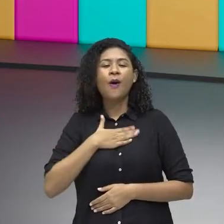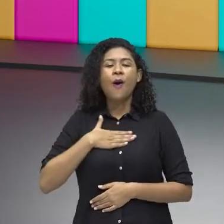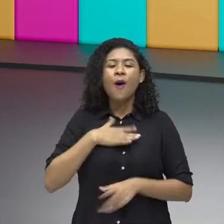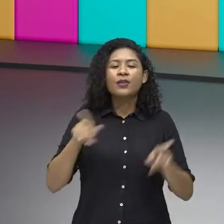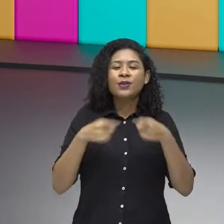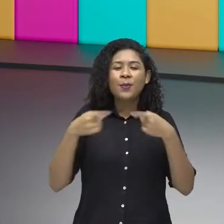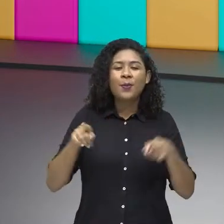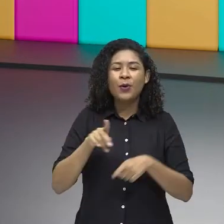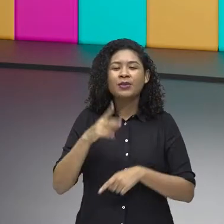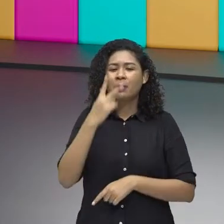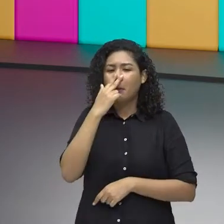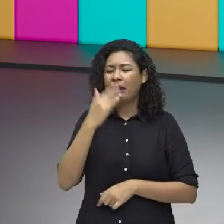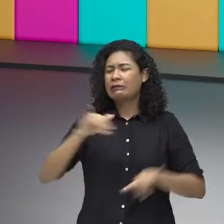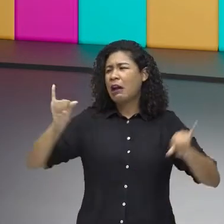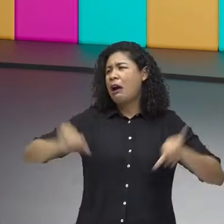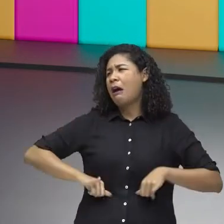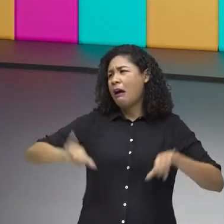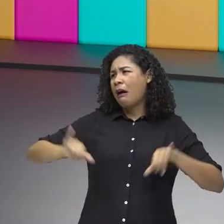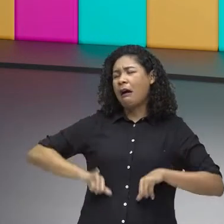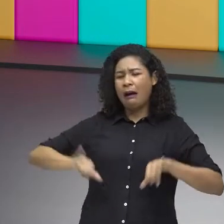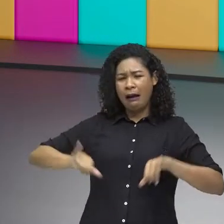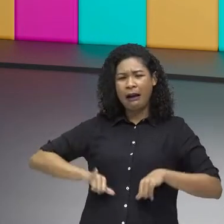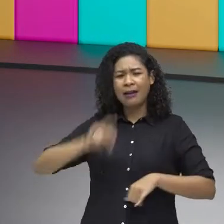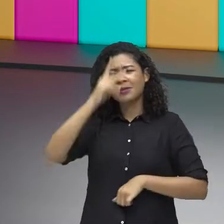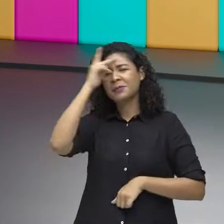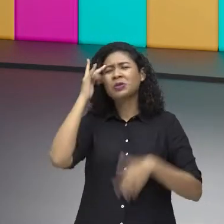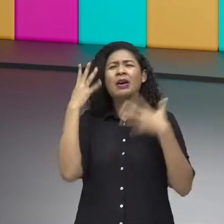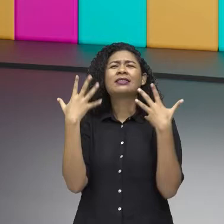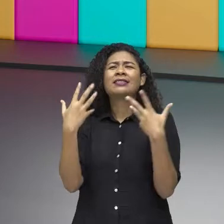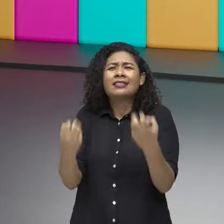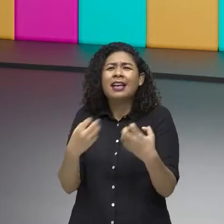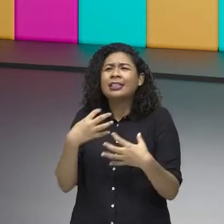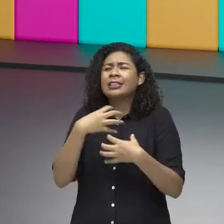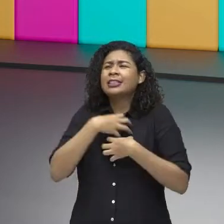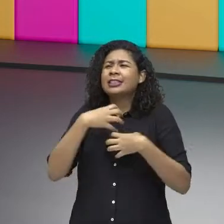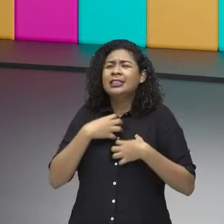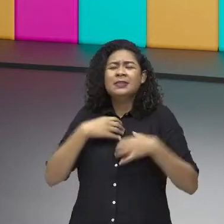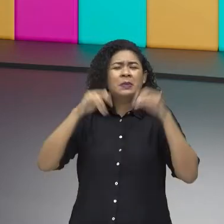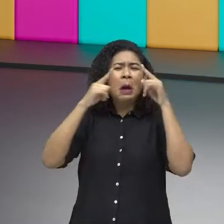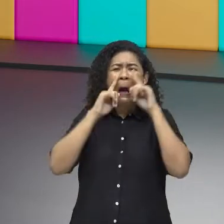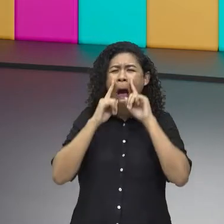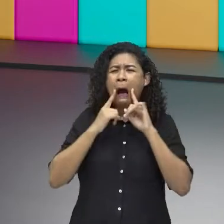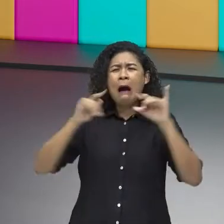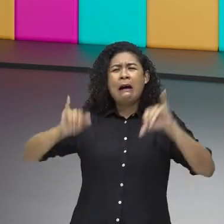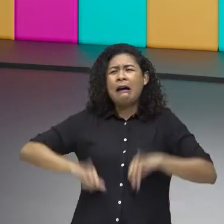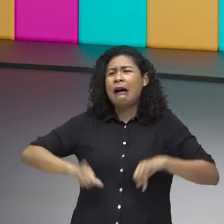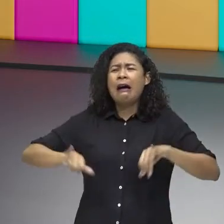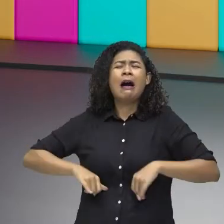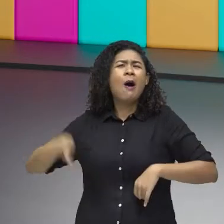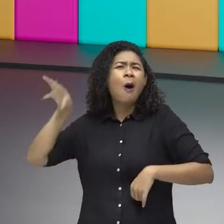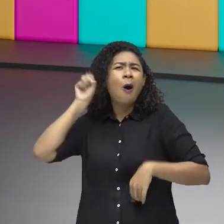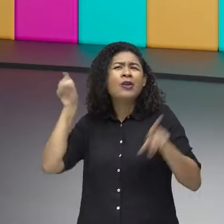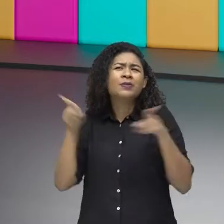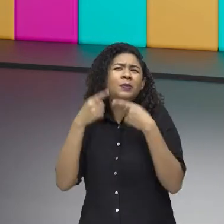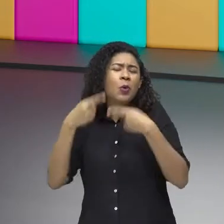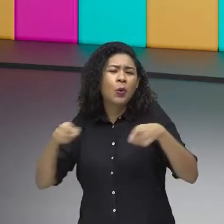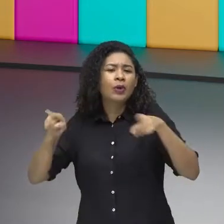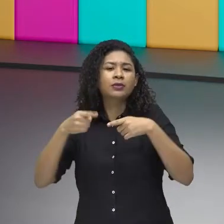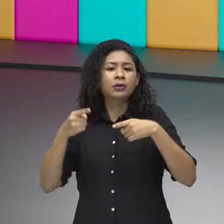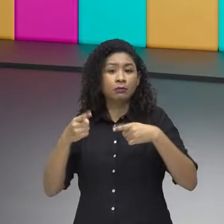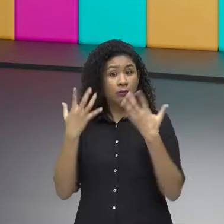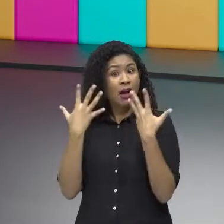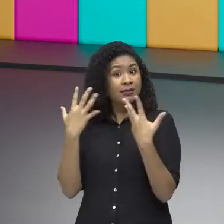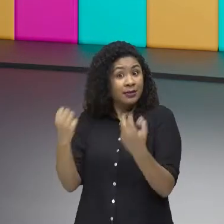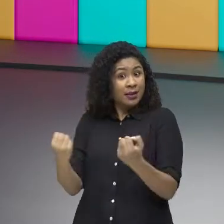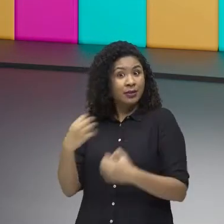né? Então a pessoa vai e se entrega para aquele momento e vive e sente. É importante também, mas não é